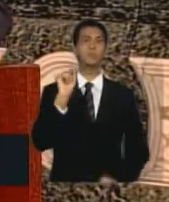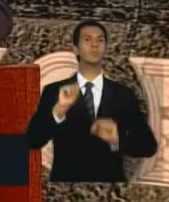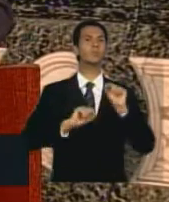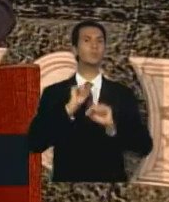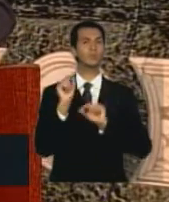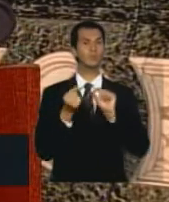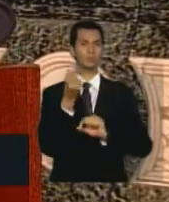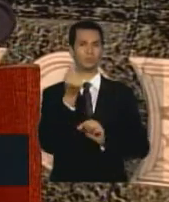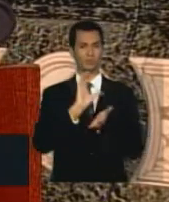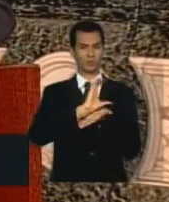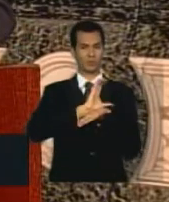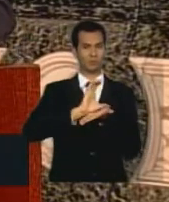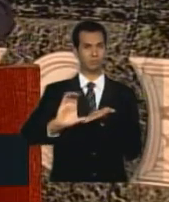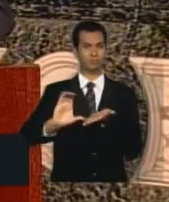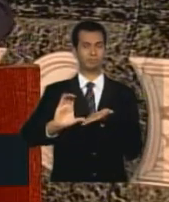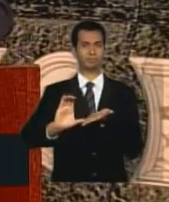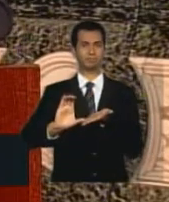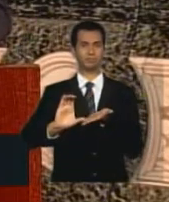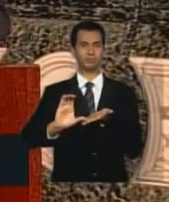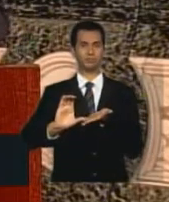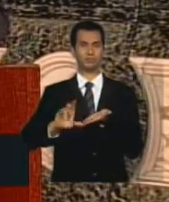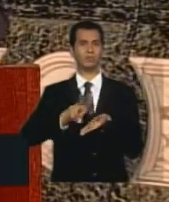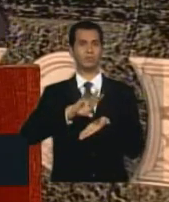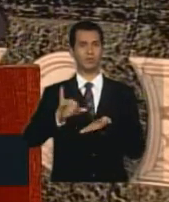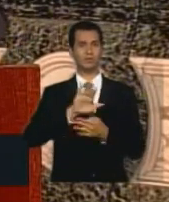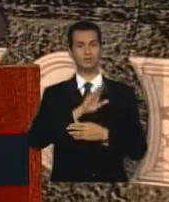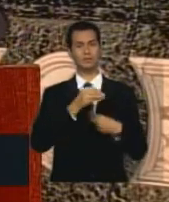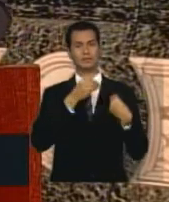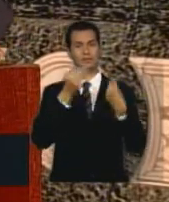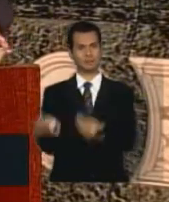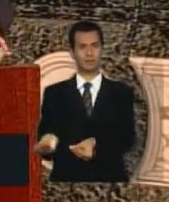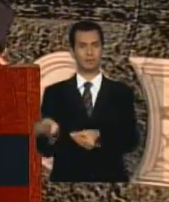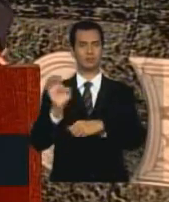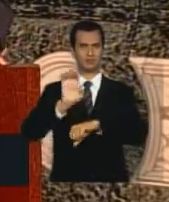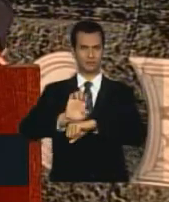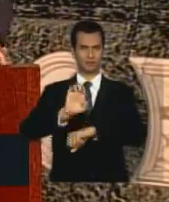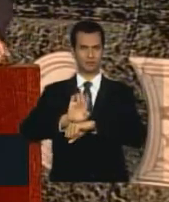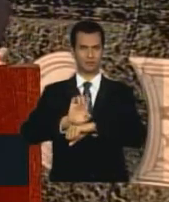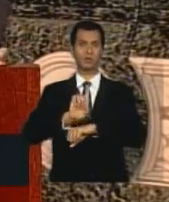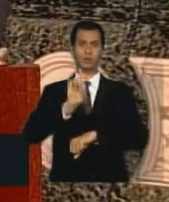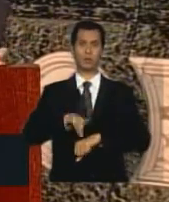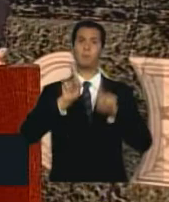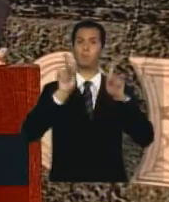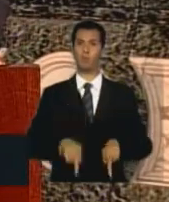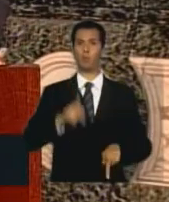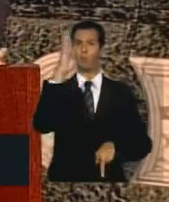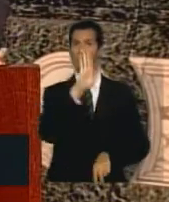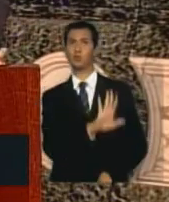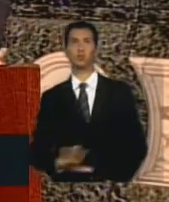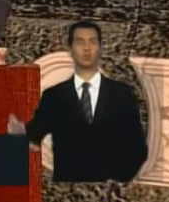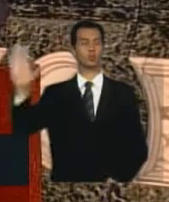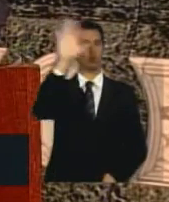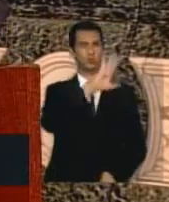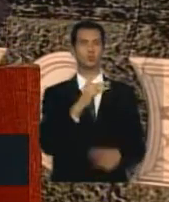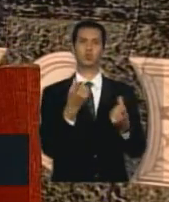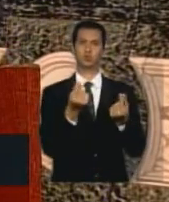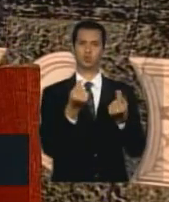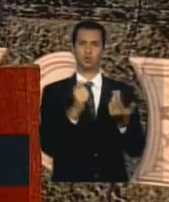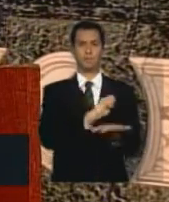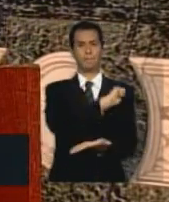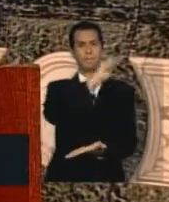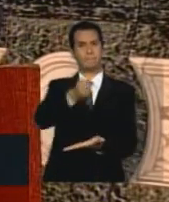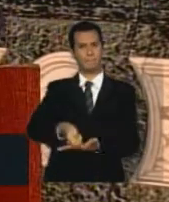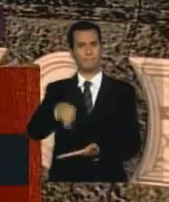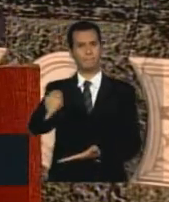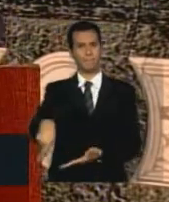que são atribuídos ao Estado nesse momento, da federação, do povo brasileiro, que acertam a